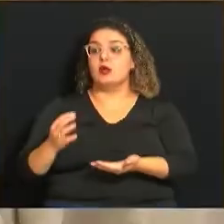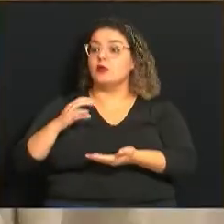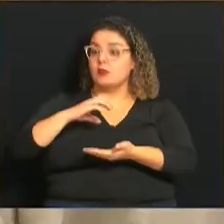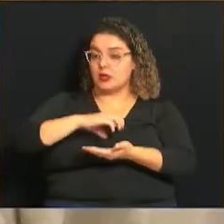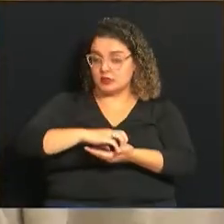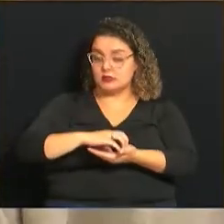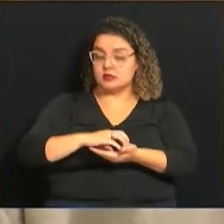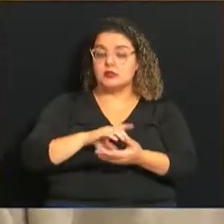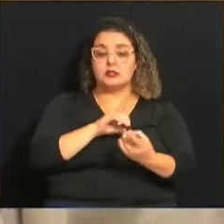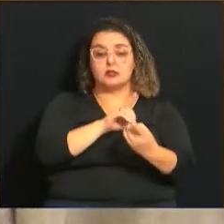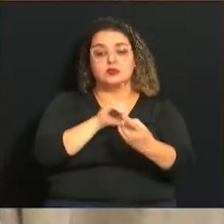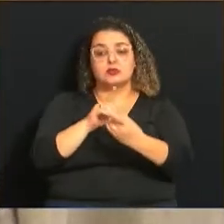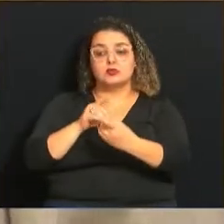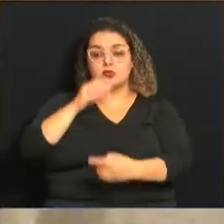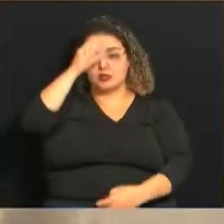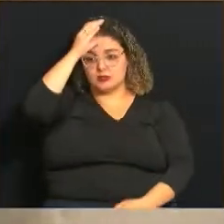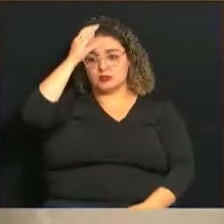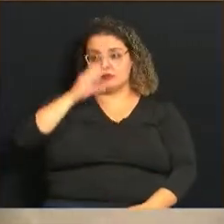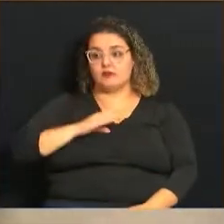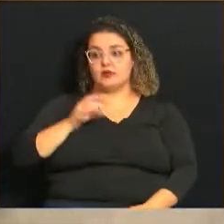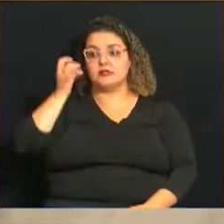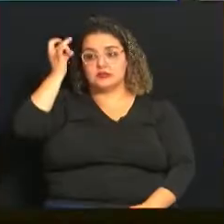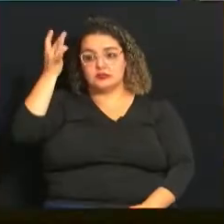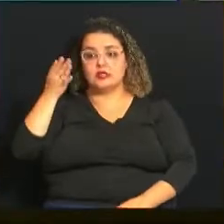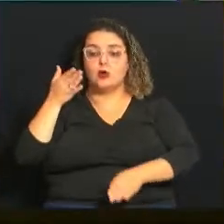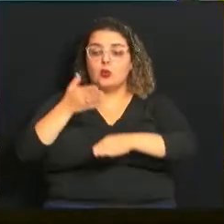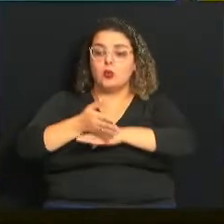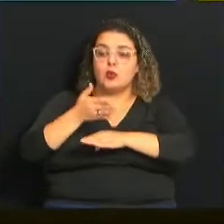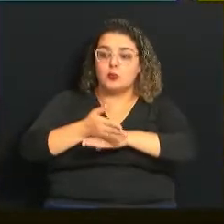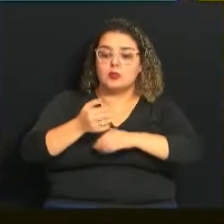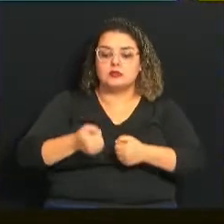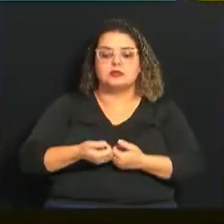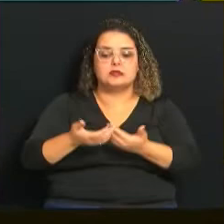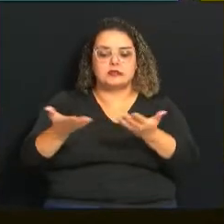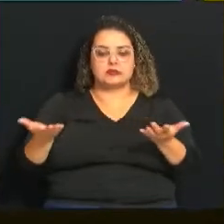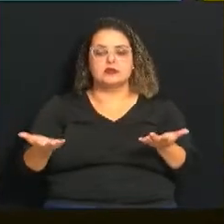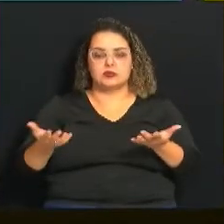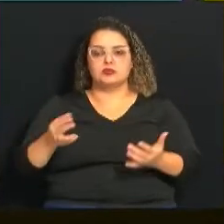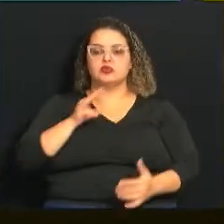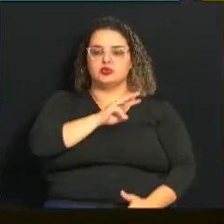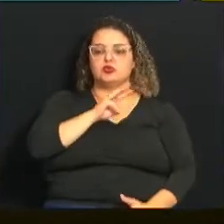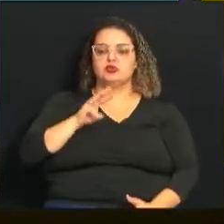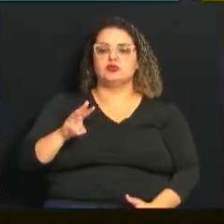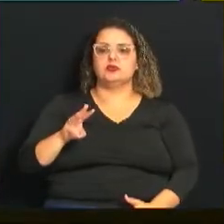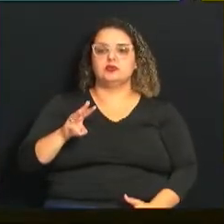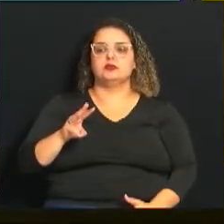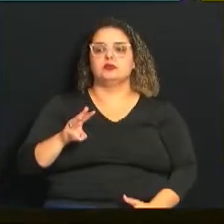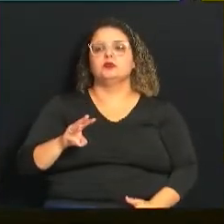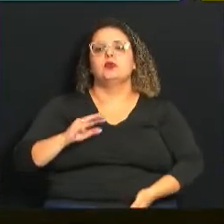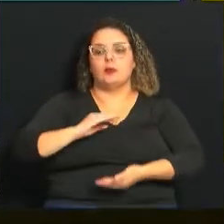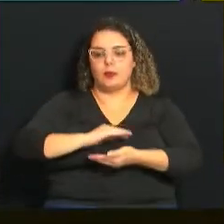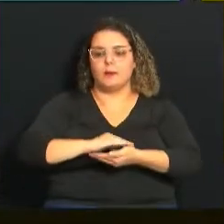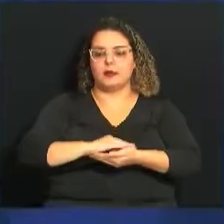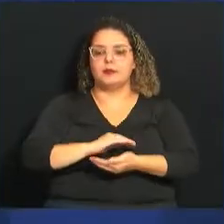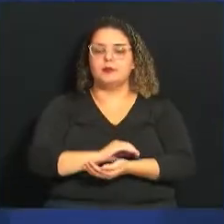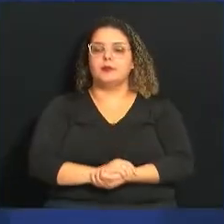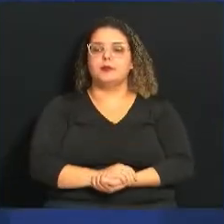ao cidadão para facilitar acesso aos serviços disponíveis na plataforma digital do Poupa Tempo.